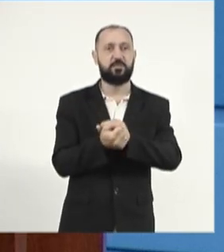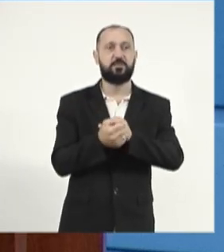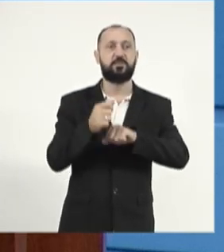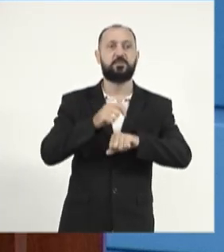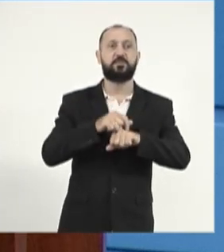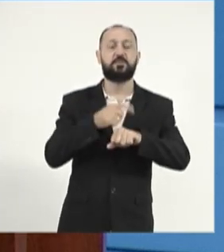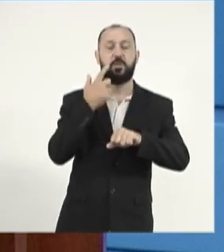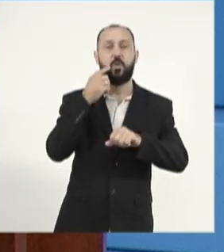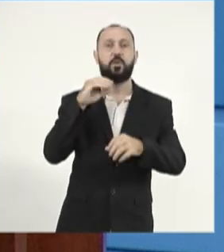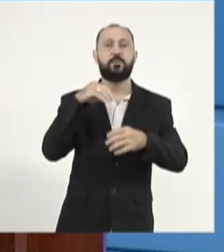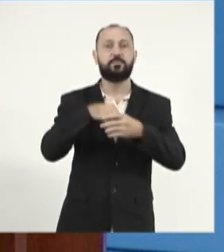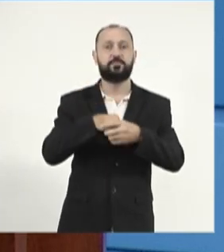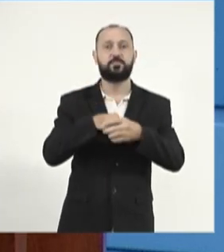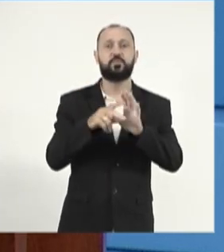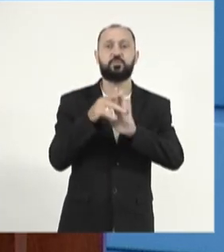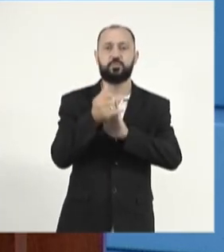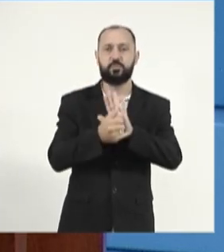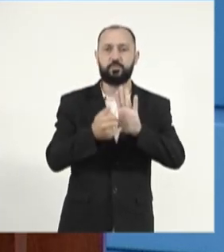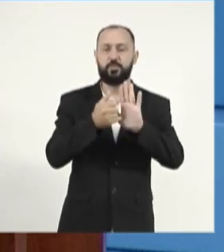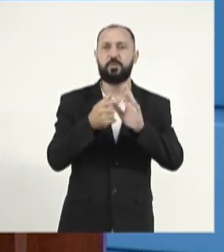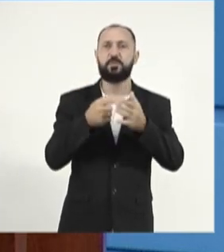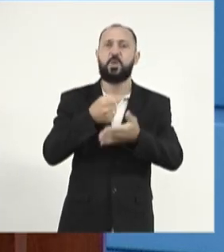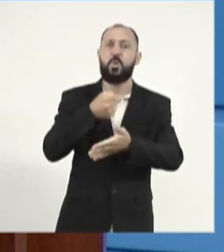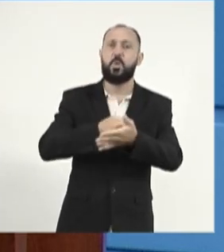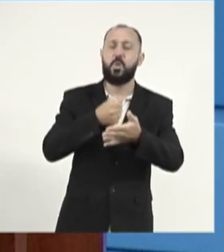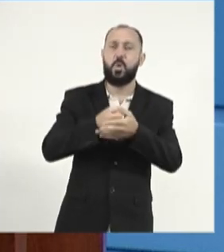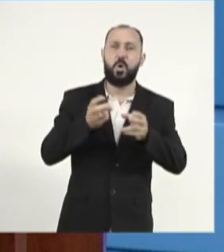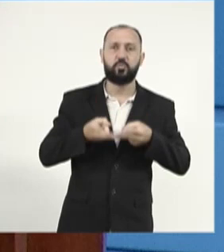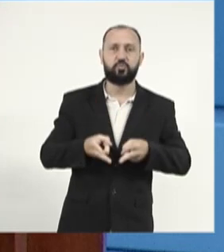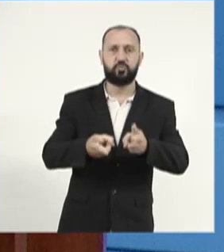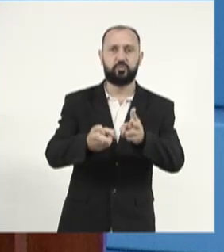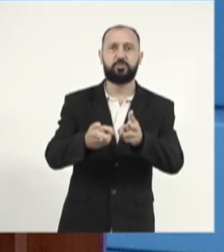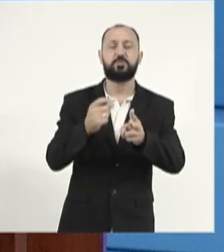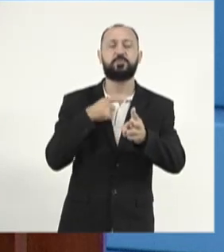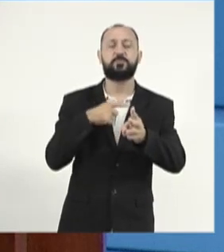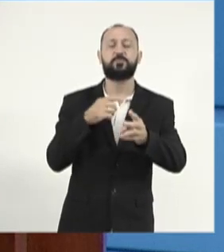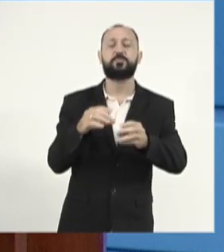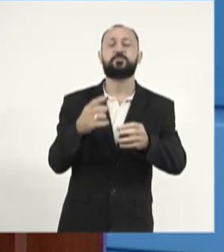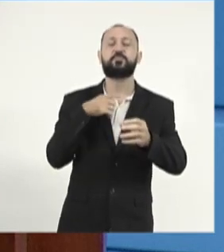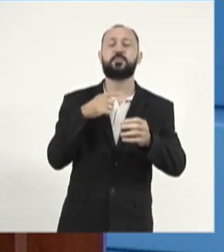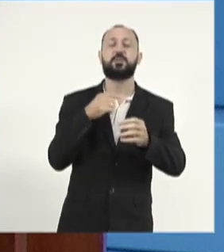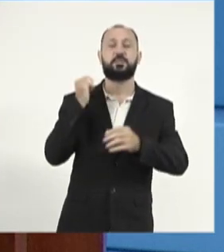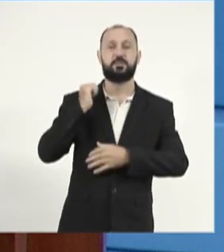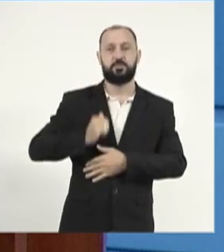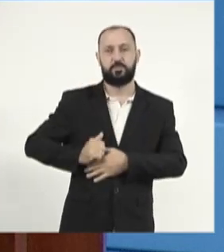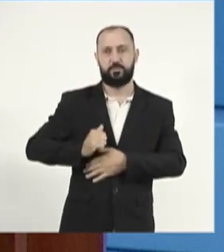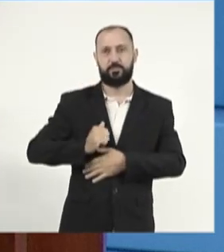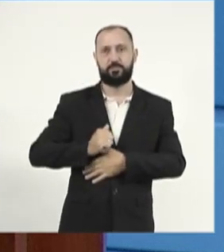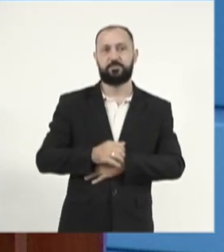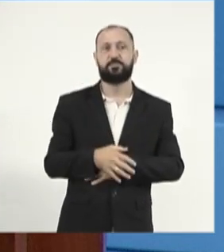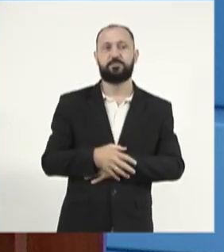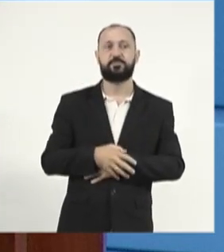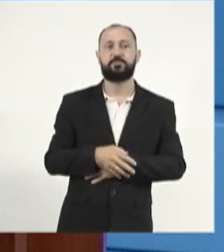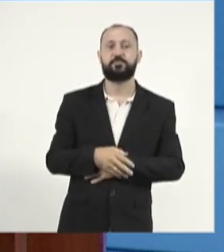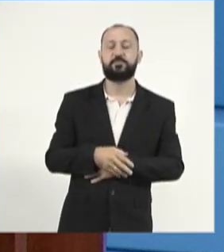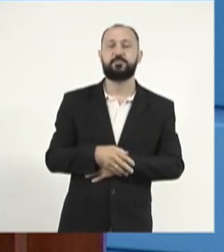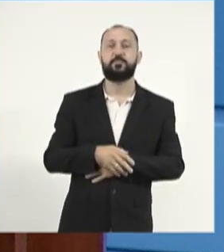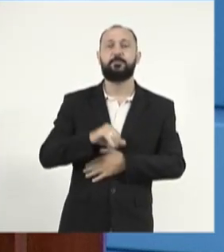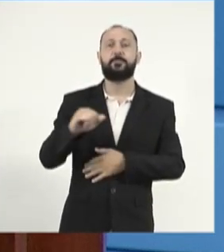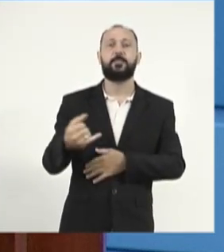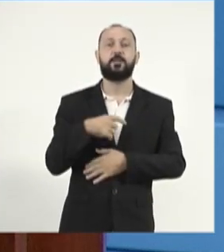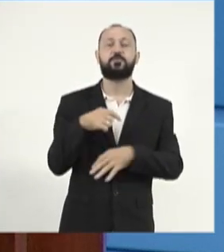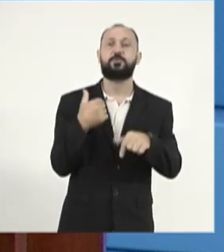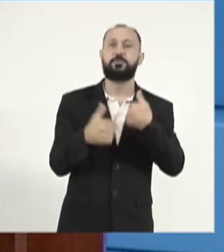nos planos de trabalho dos projetos, assegurada a continuidade do recebimento das bolsas, nas hipóteses